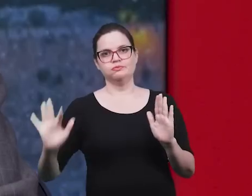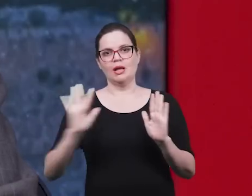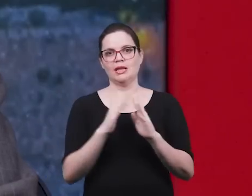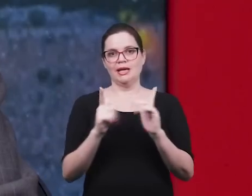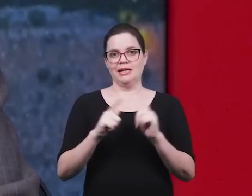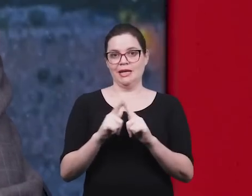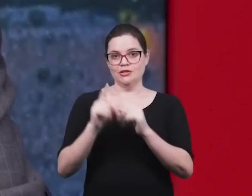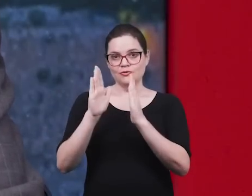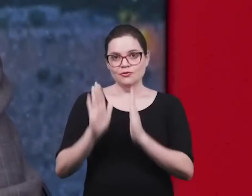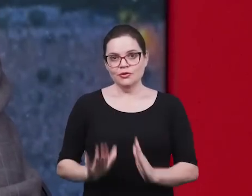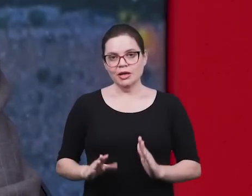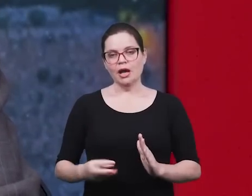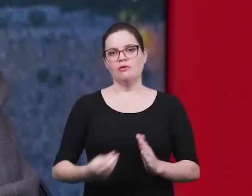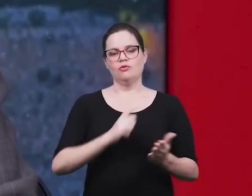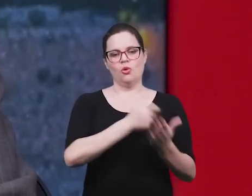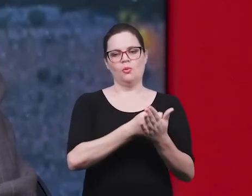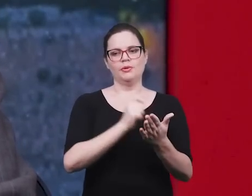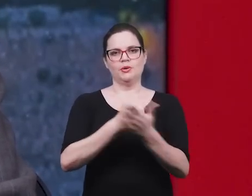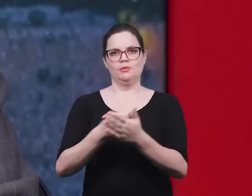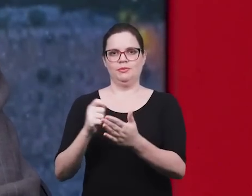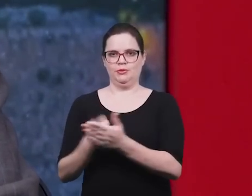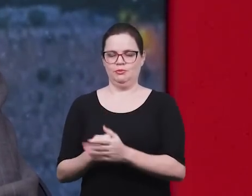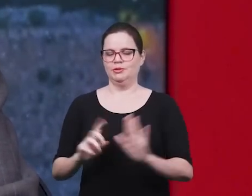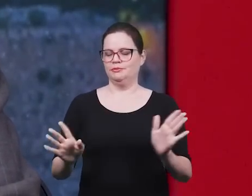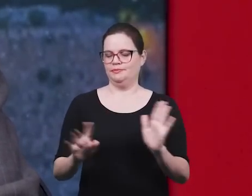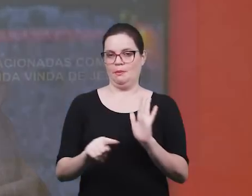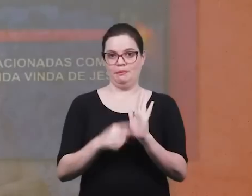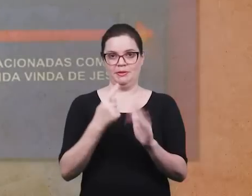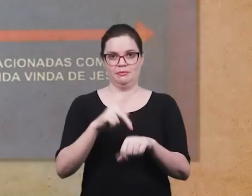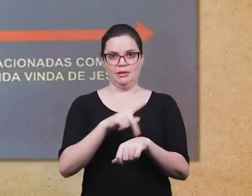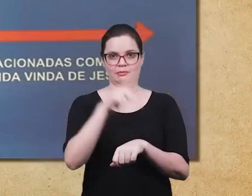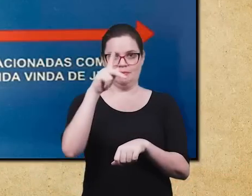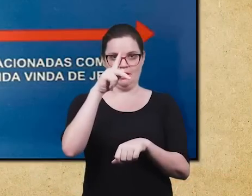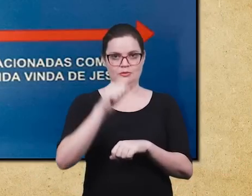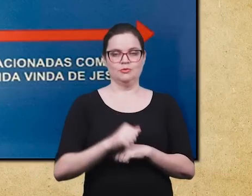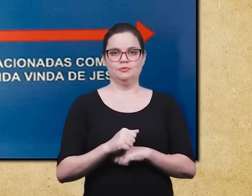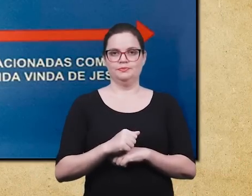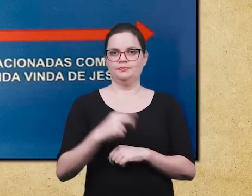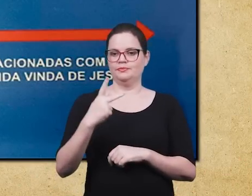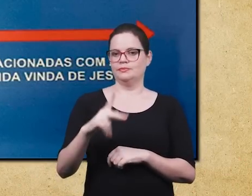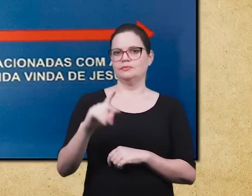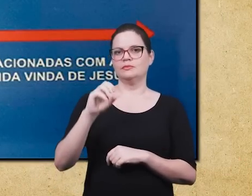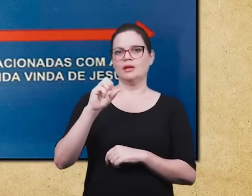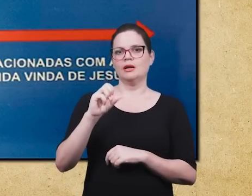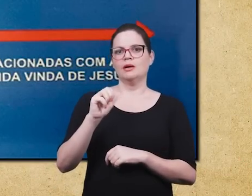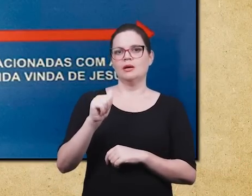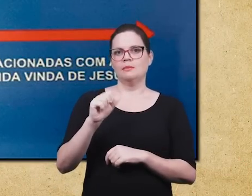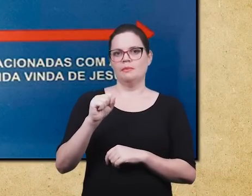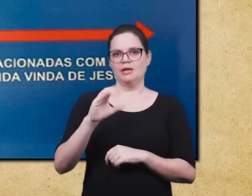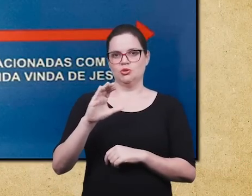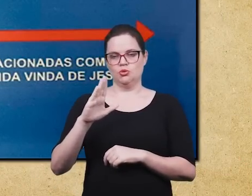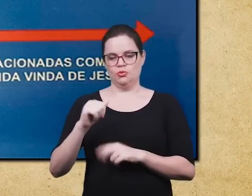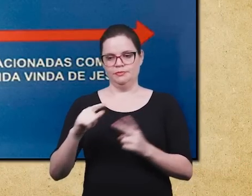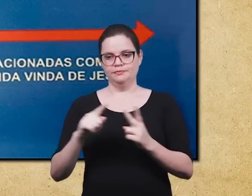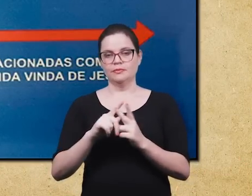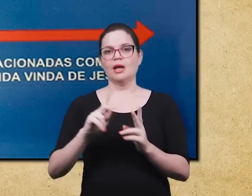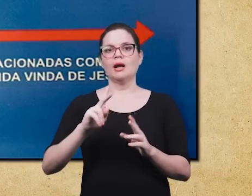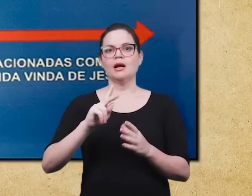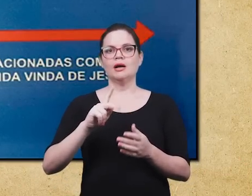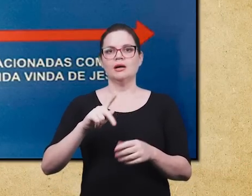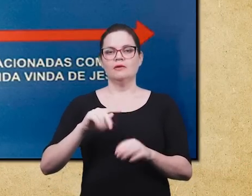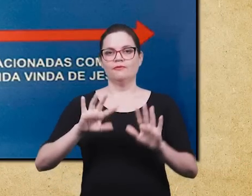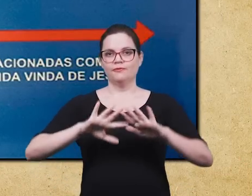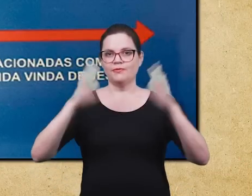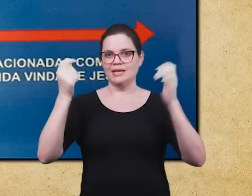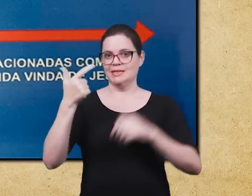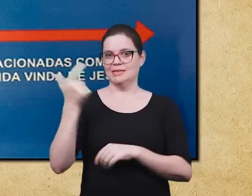fiel. Então, quais são essas festas? Bom, a primeira festa é a Páscoa. A segunda, Pães Asmos. A terceira é a festa